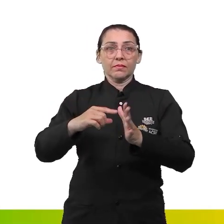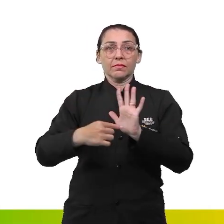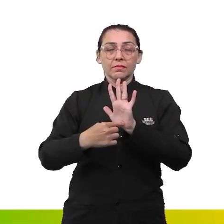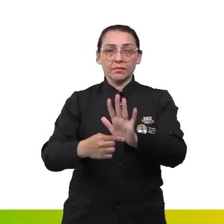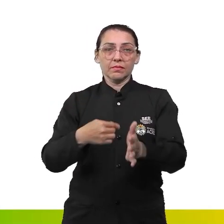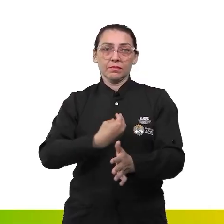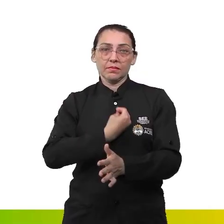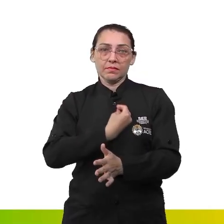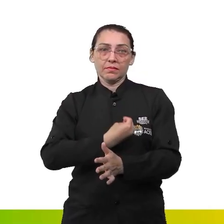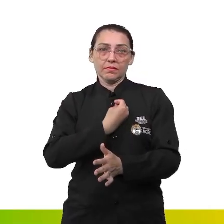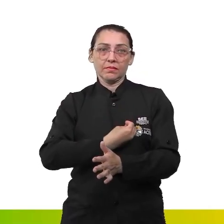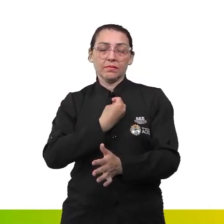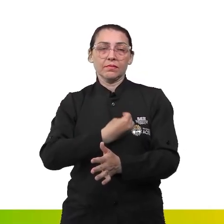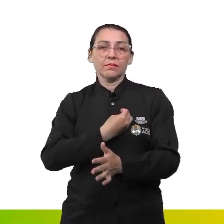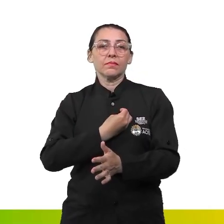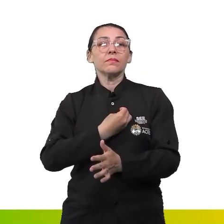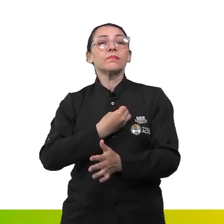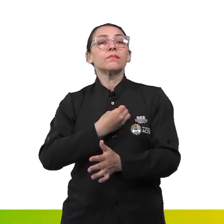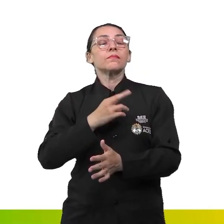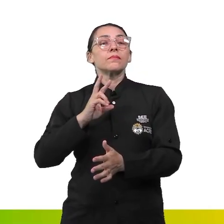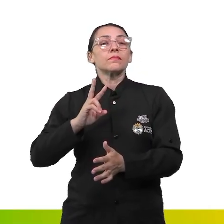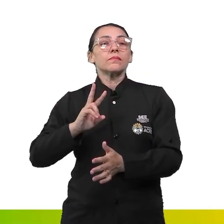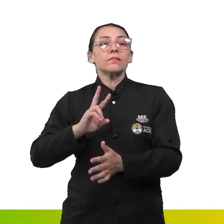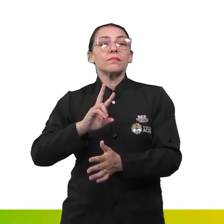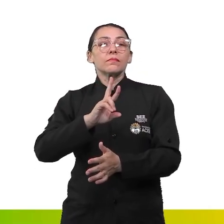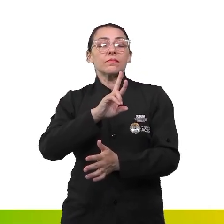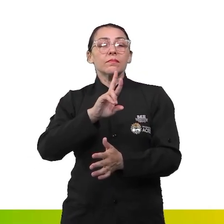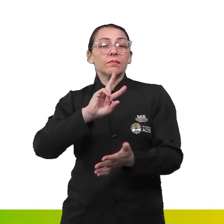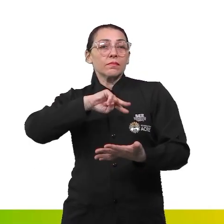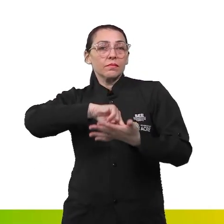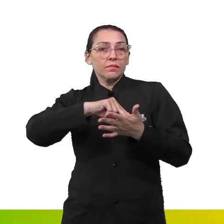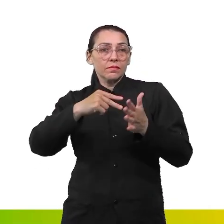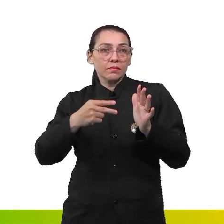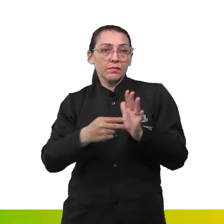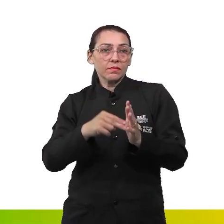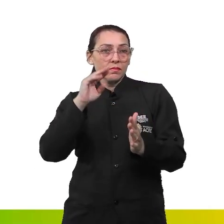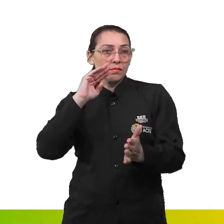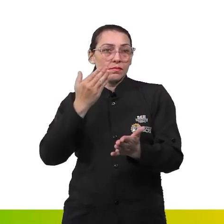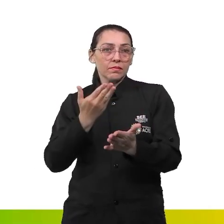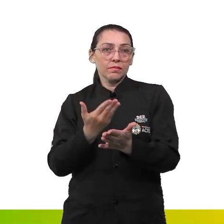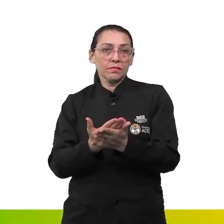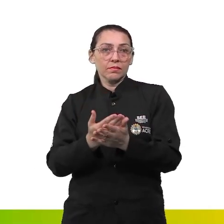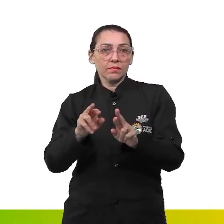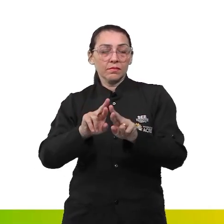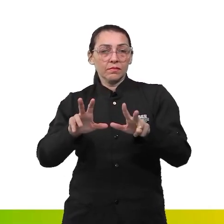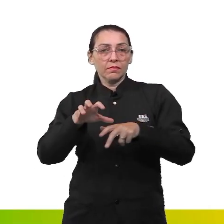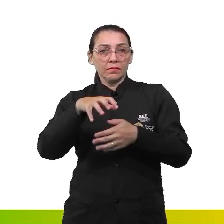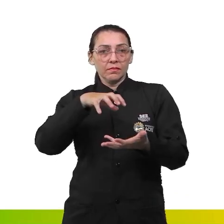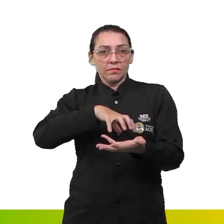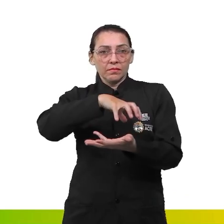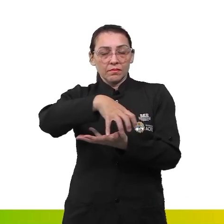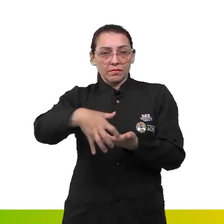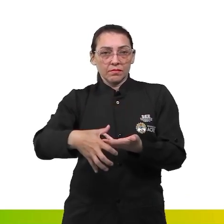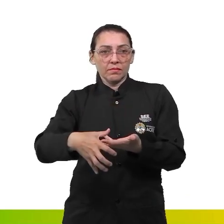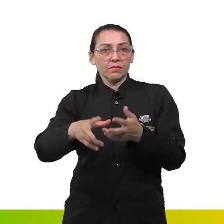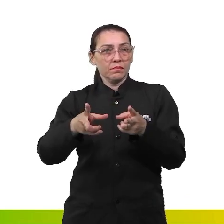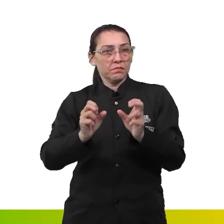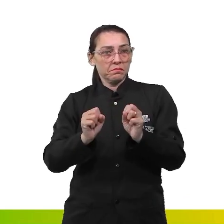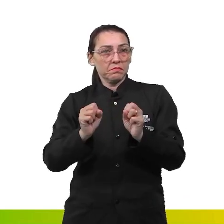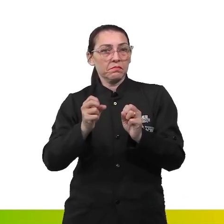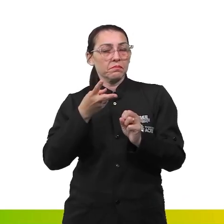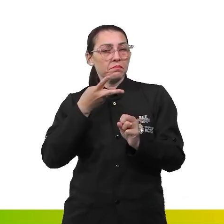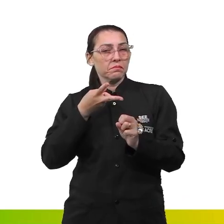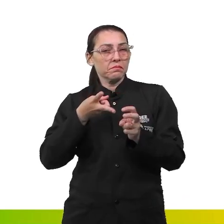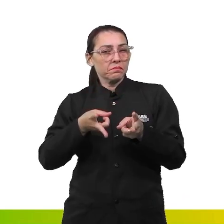convivência e a ressignificação de crenças originárias de diferentes continentes. Esse fenômeno pode ser observado, por